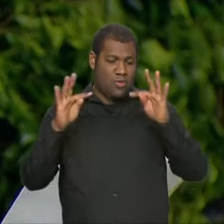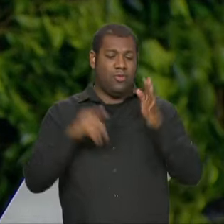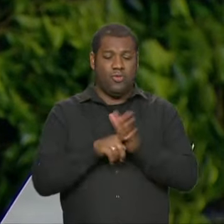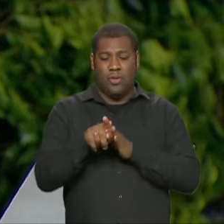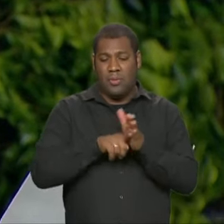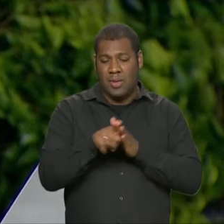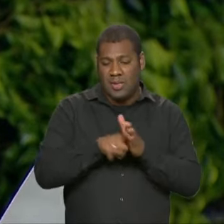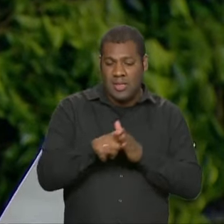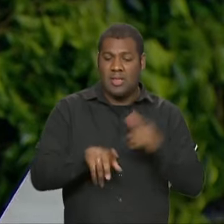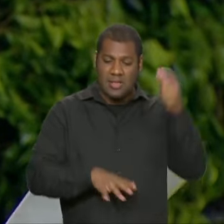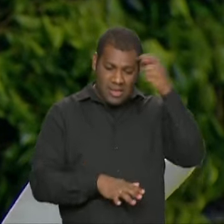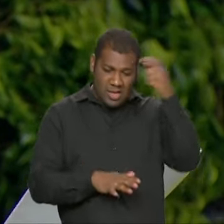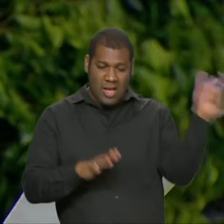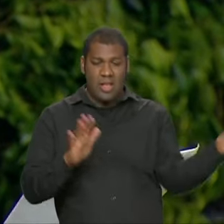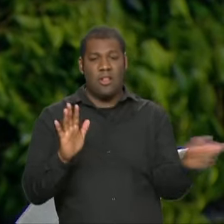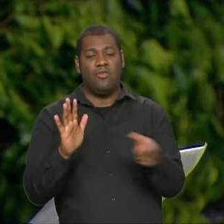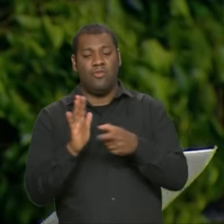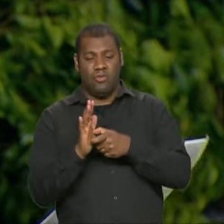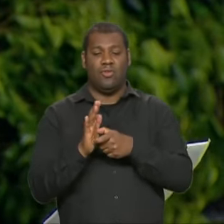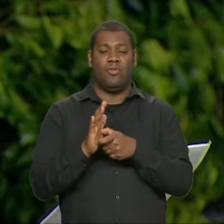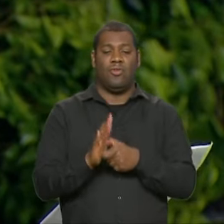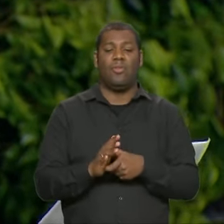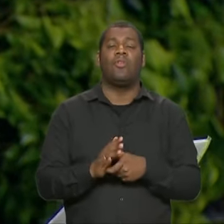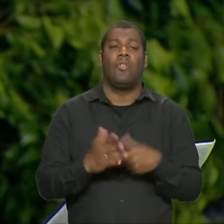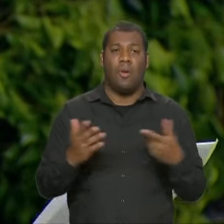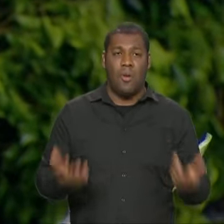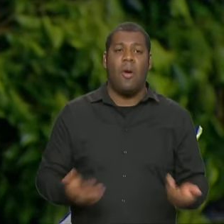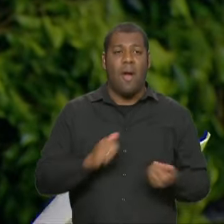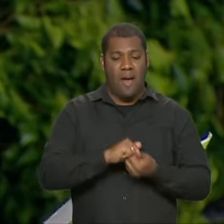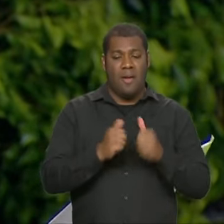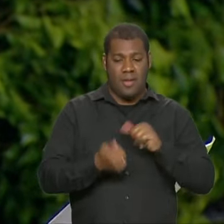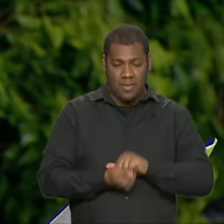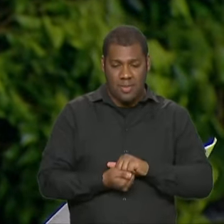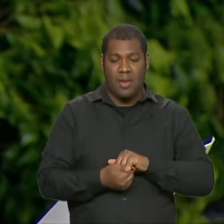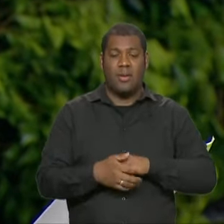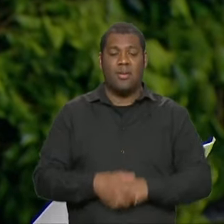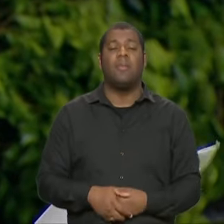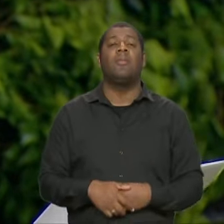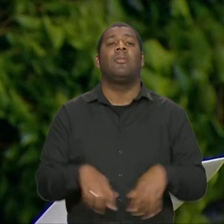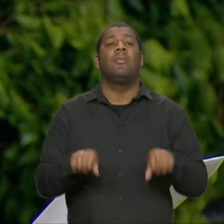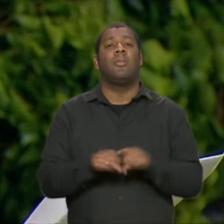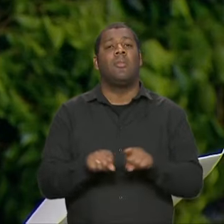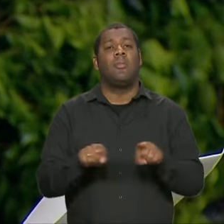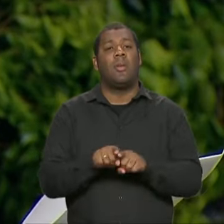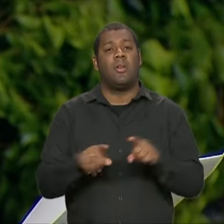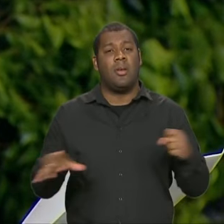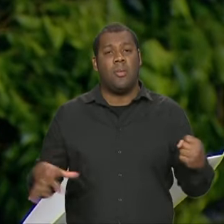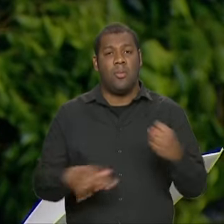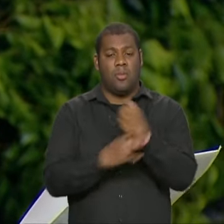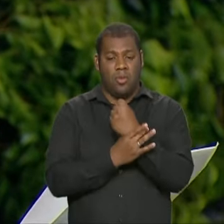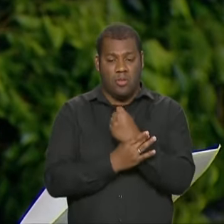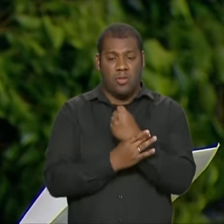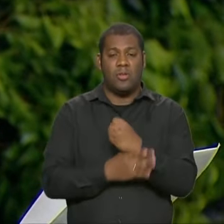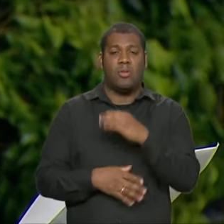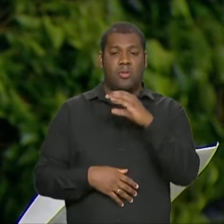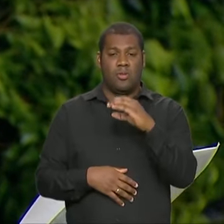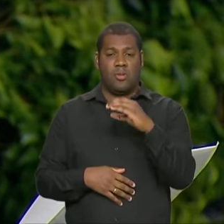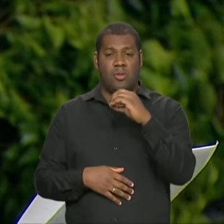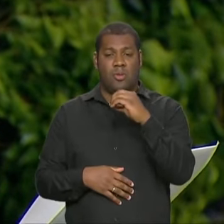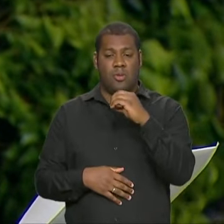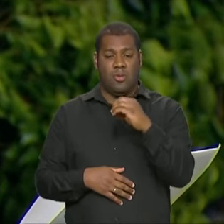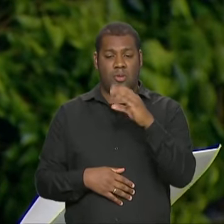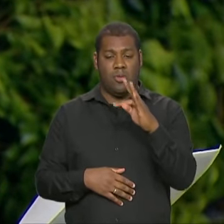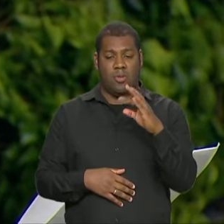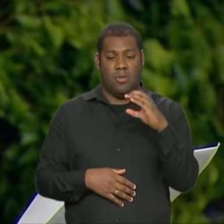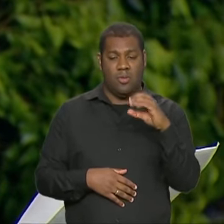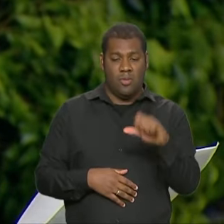pesquisa, inteligência artificial, tudo isso que agora temos diante de nós. E esse respaldo da OTCA deve vir de dentro e